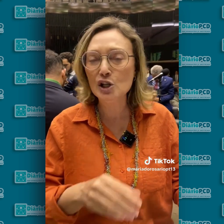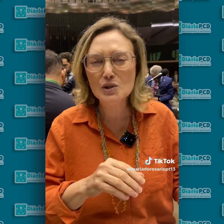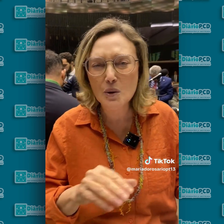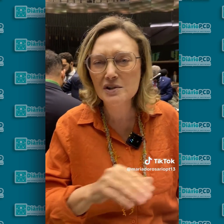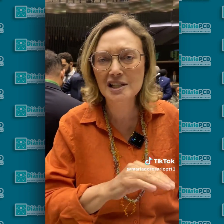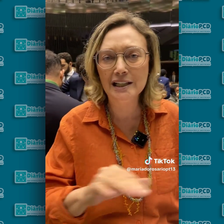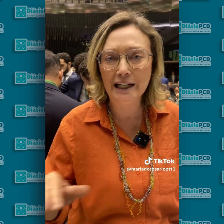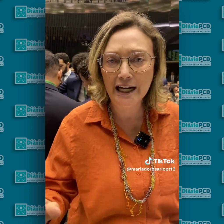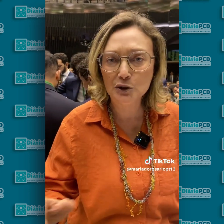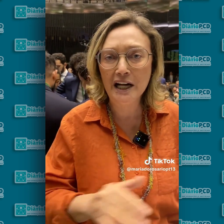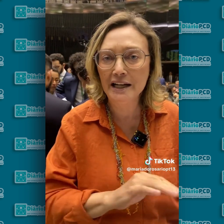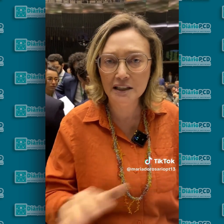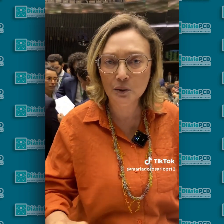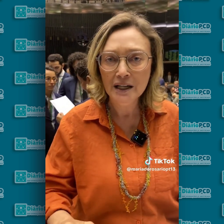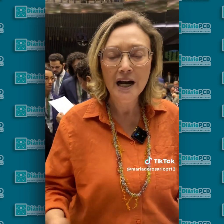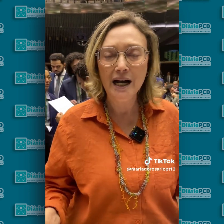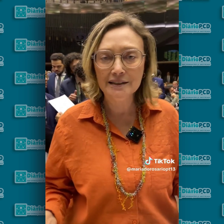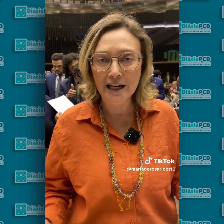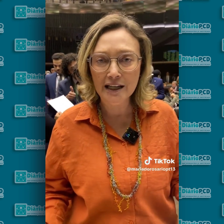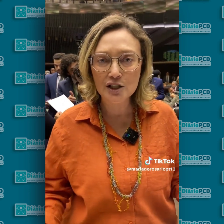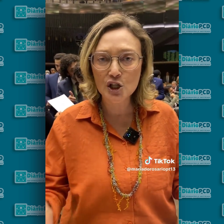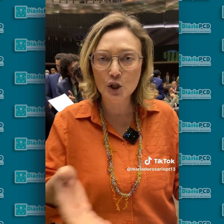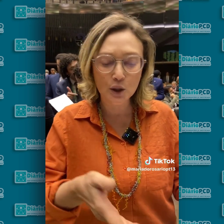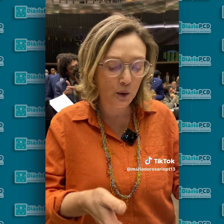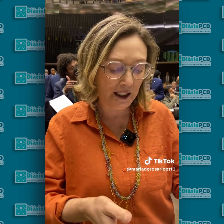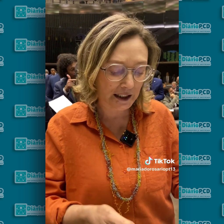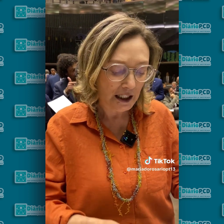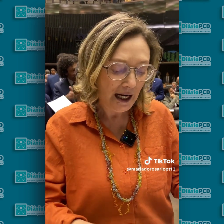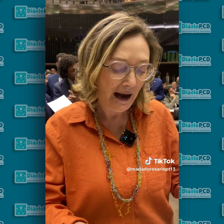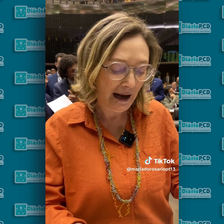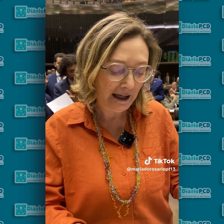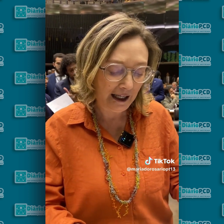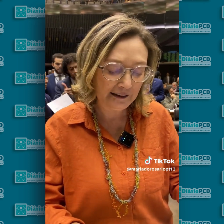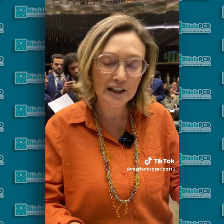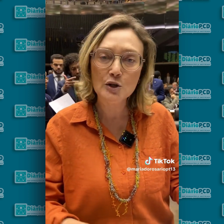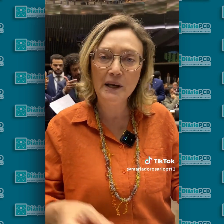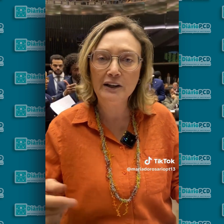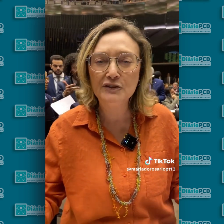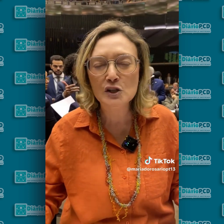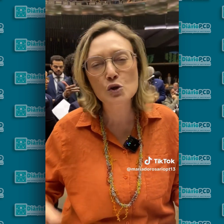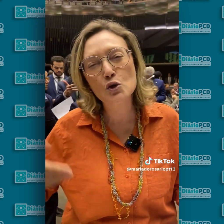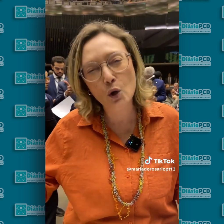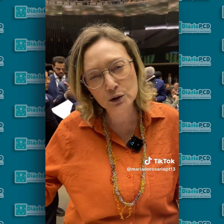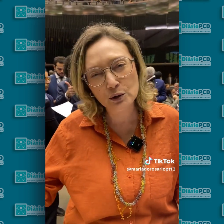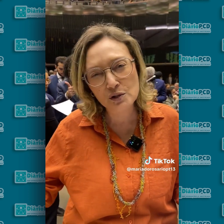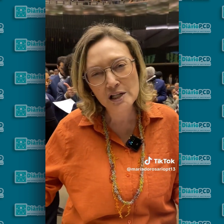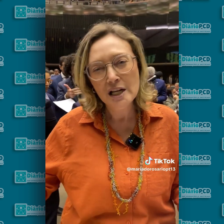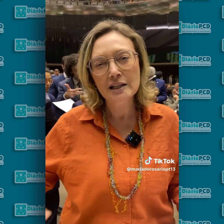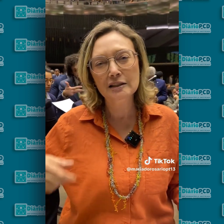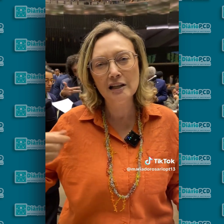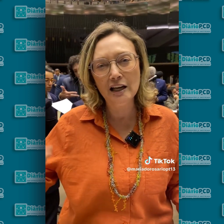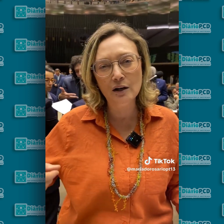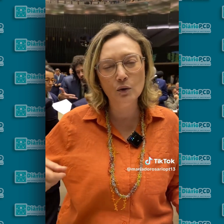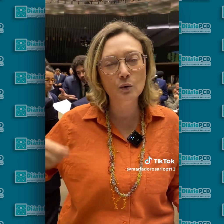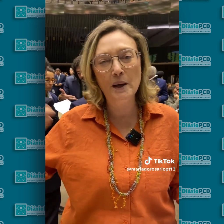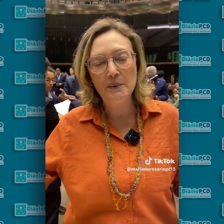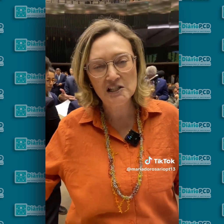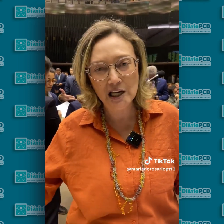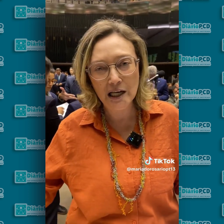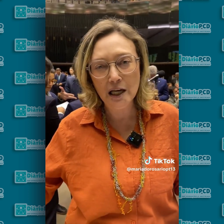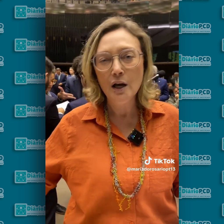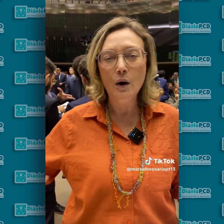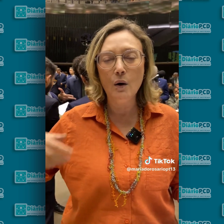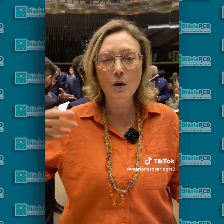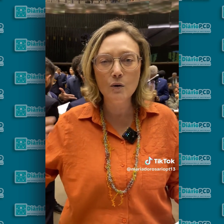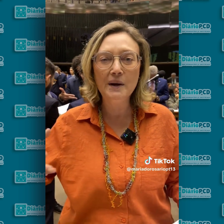ser desconsiderado, caiu a ideia de incluir a renda de benefícios outros que tenham um